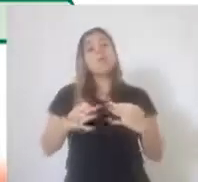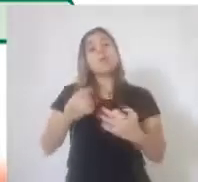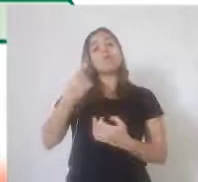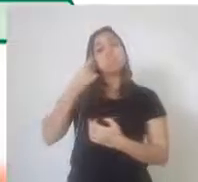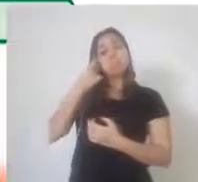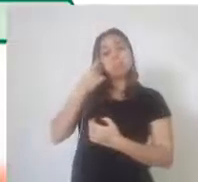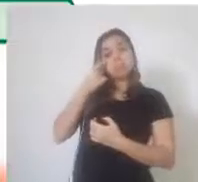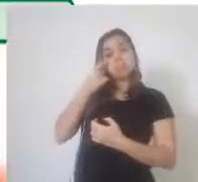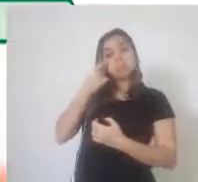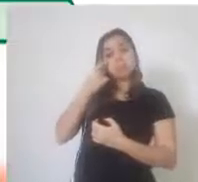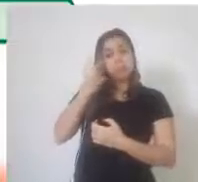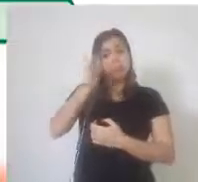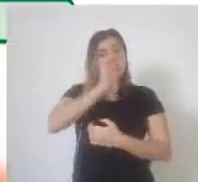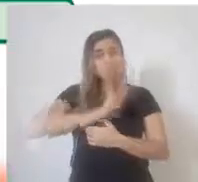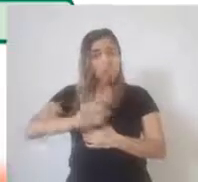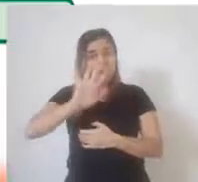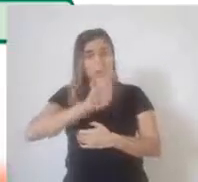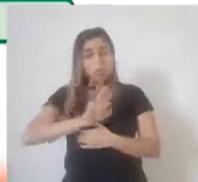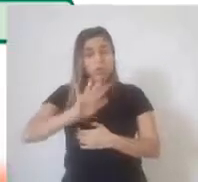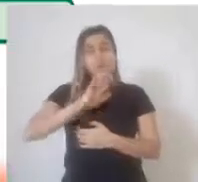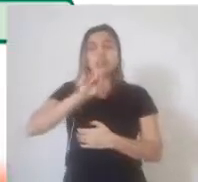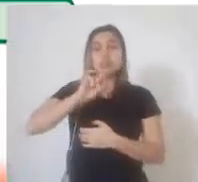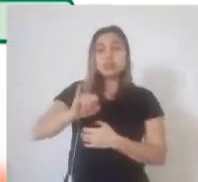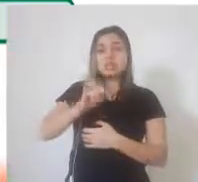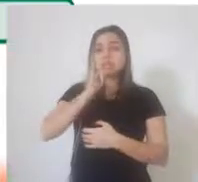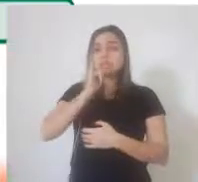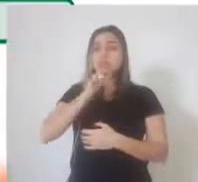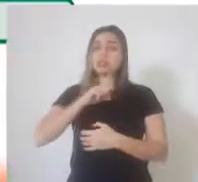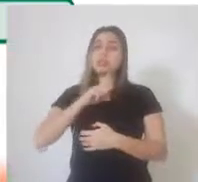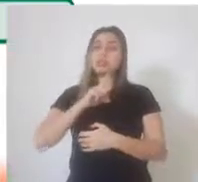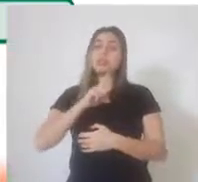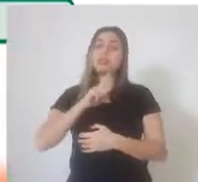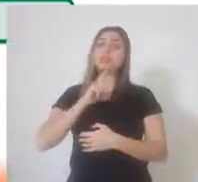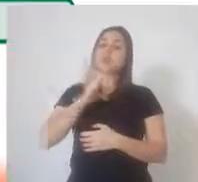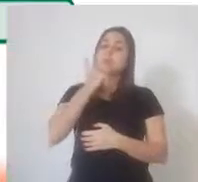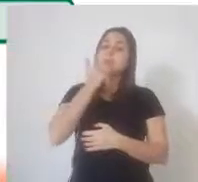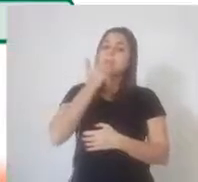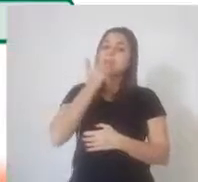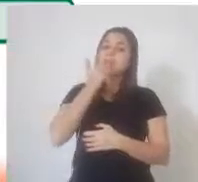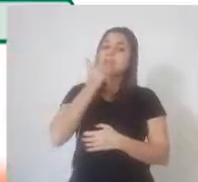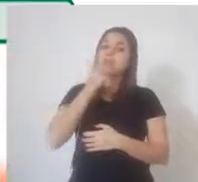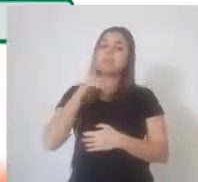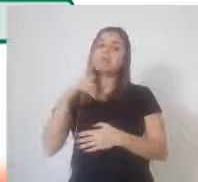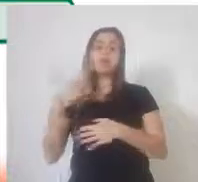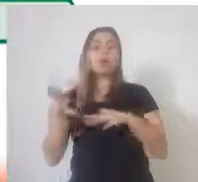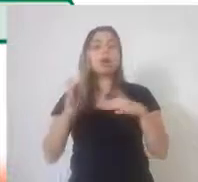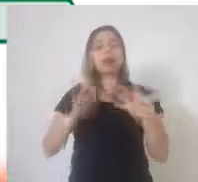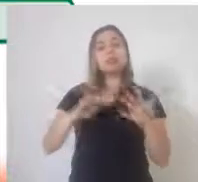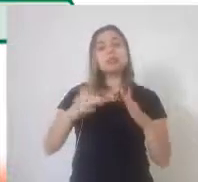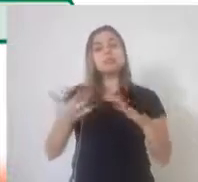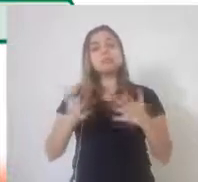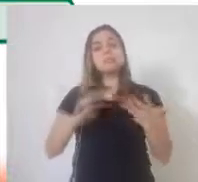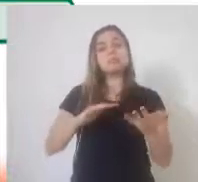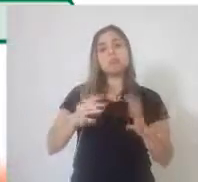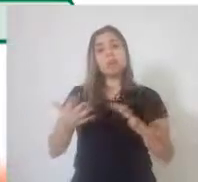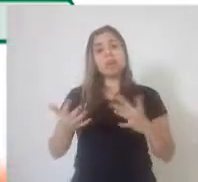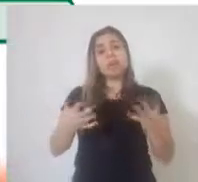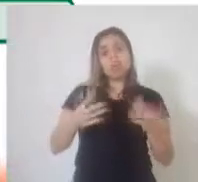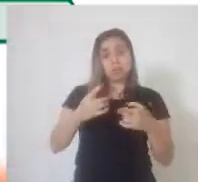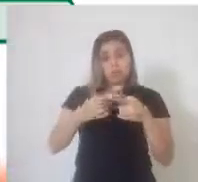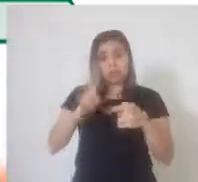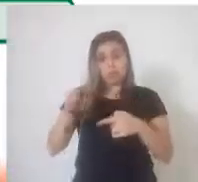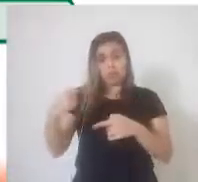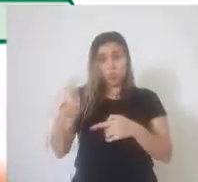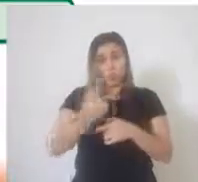certo? Então, se você tem uma alimentação mais variada e como nós, humanos,